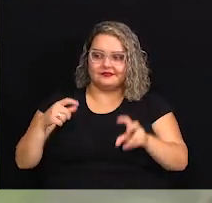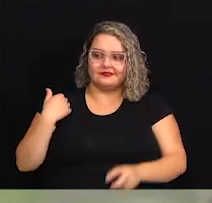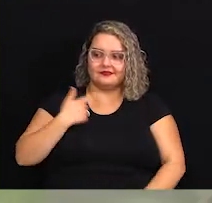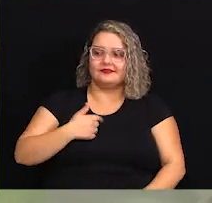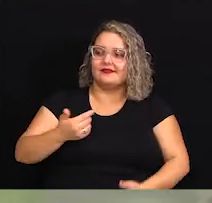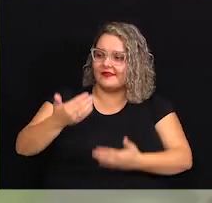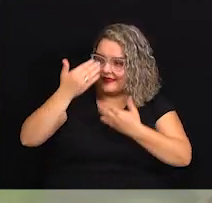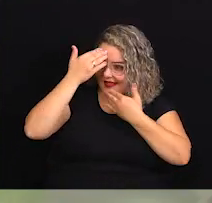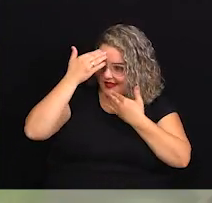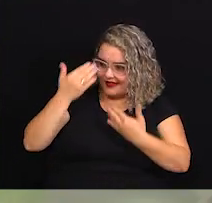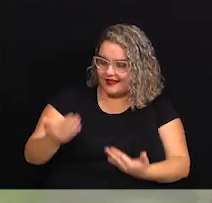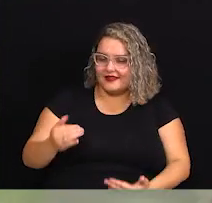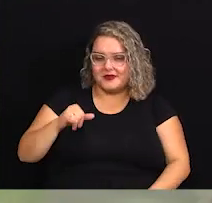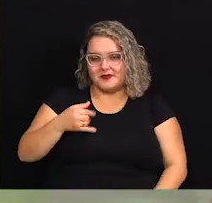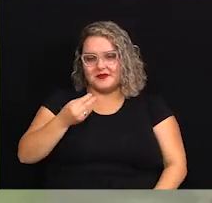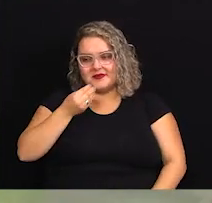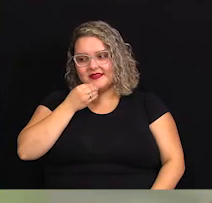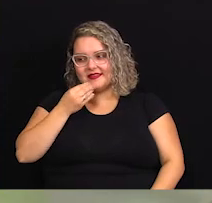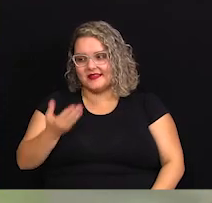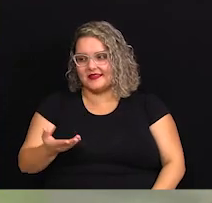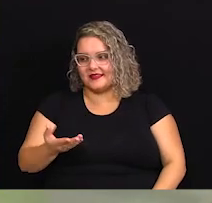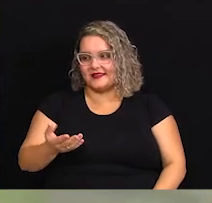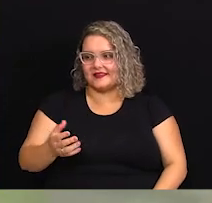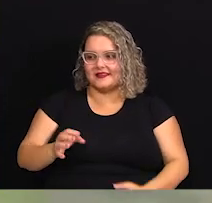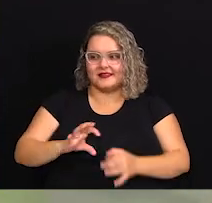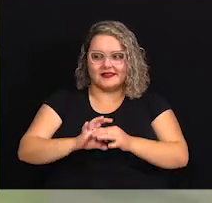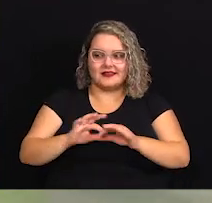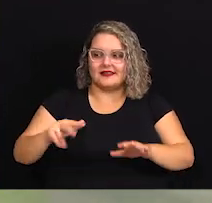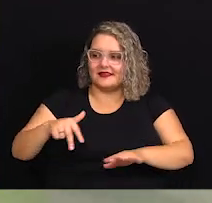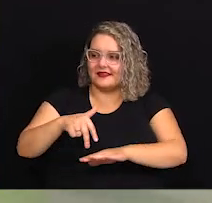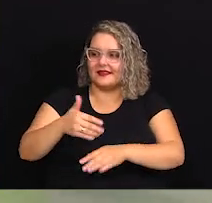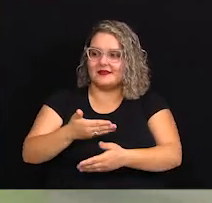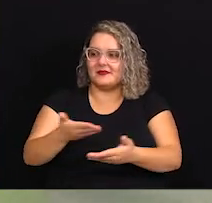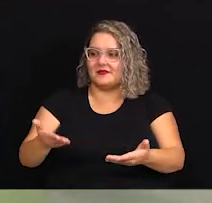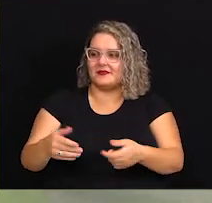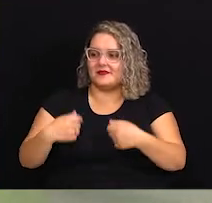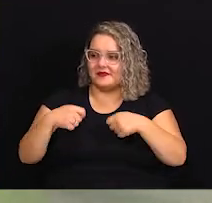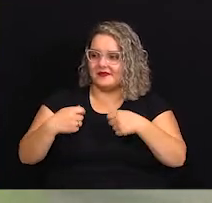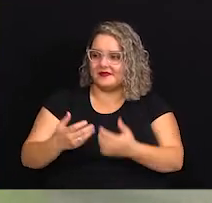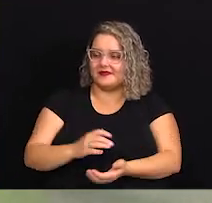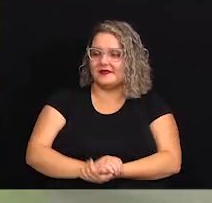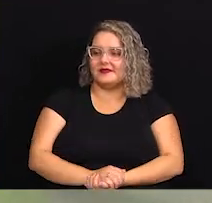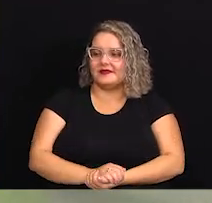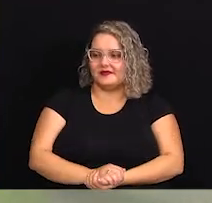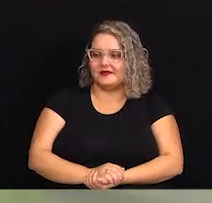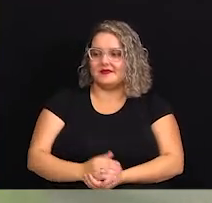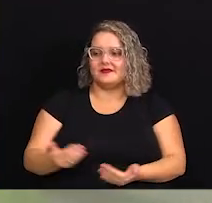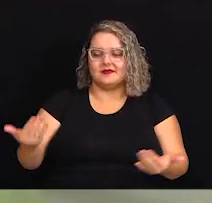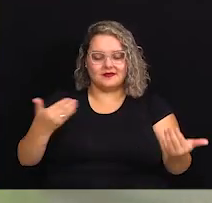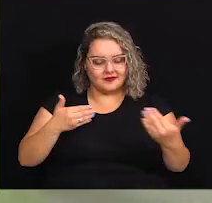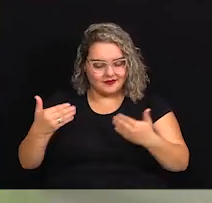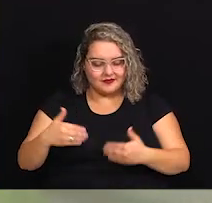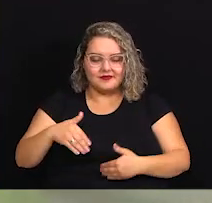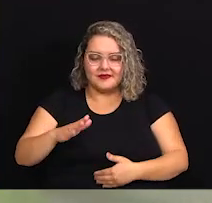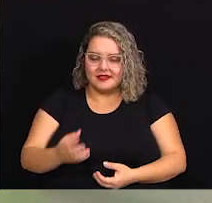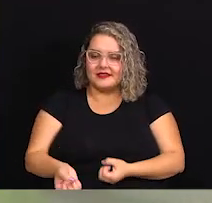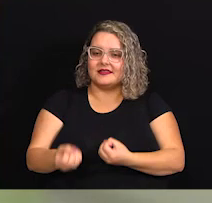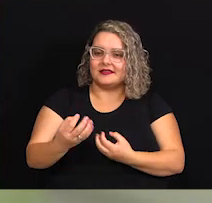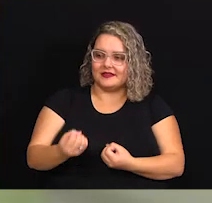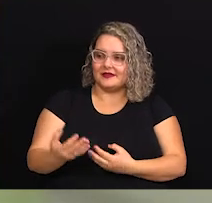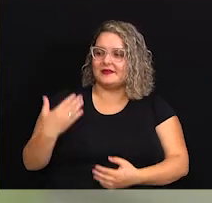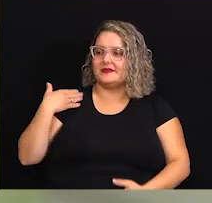gente. Eu que agradeço pela oportunidade e estou sempre disposta. Quando precisar, quiserem mais alguma